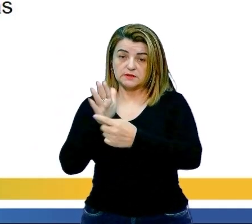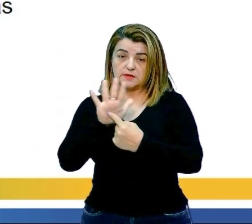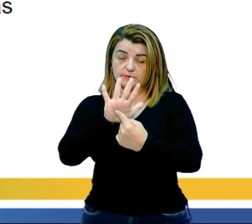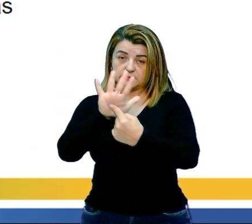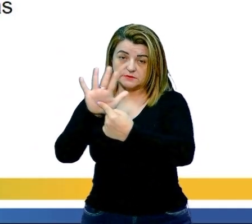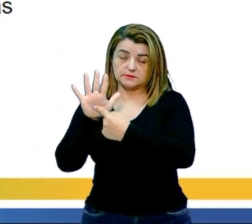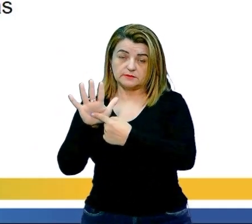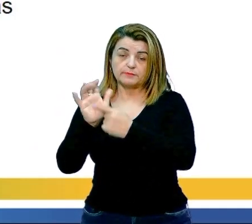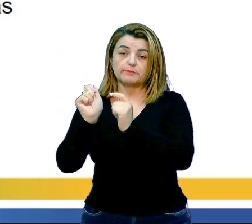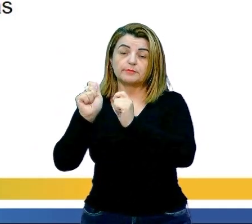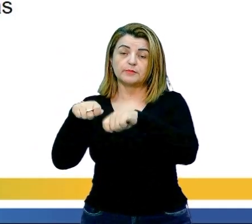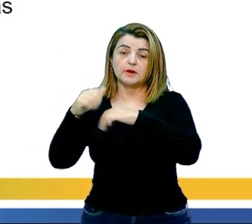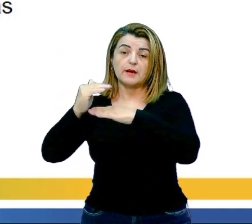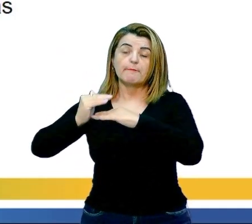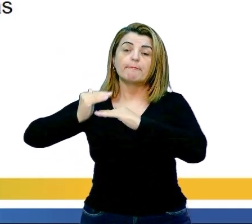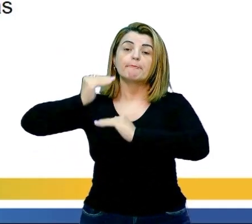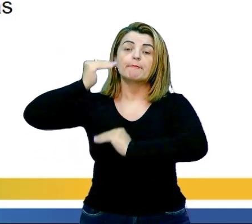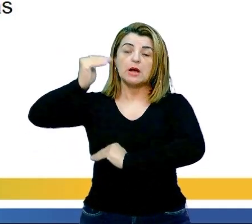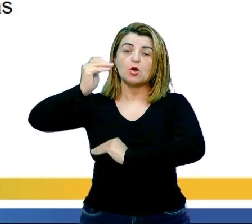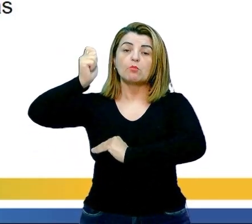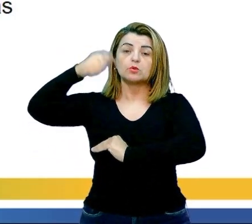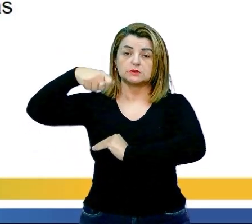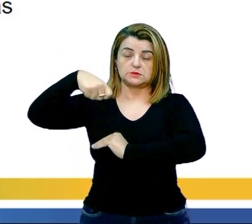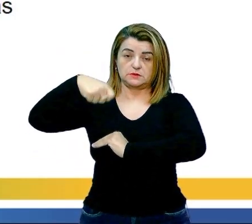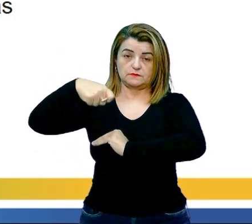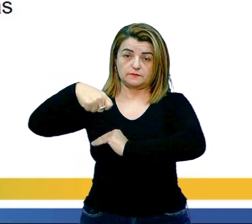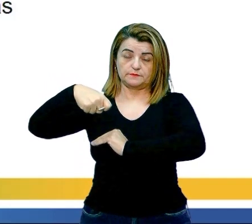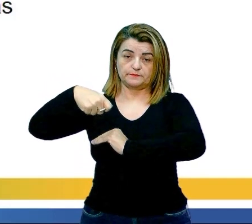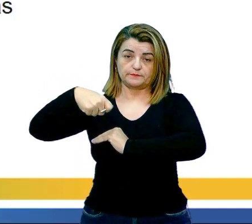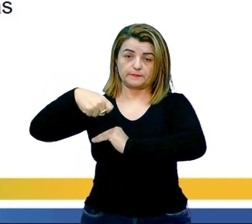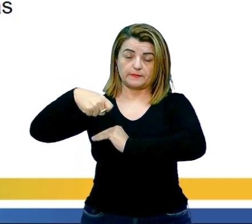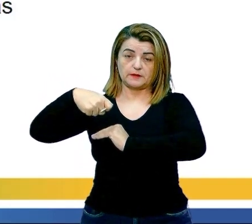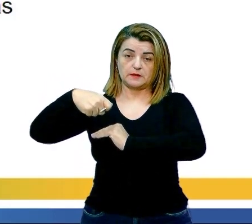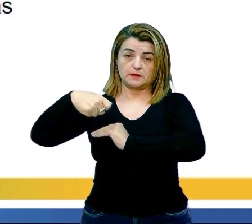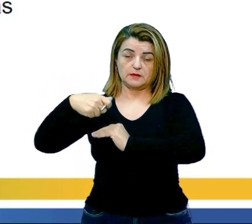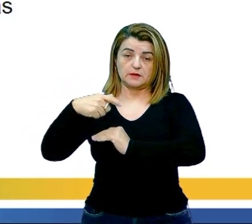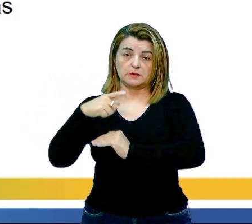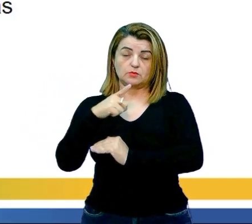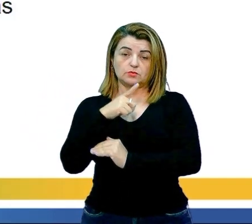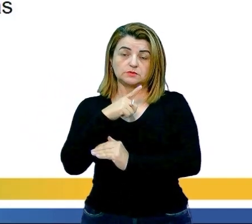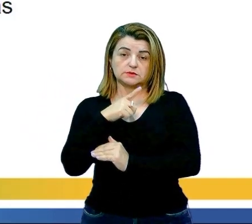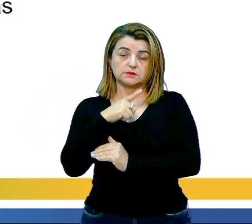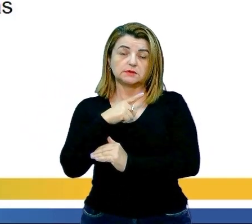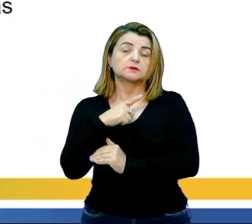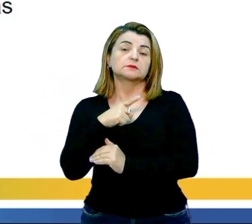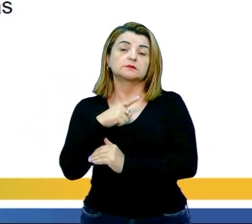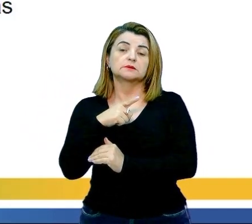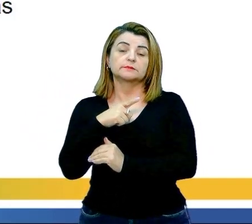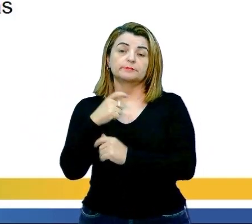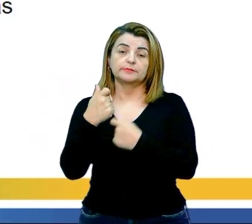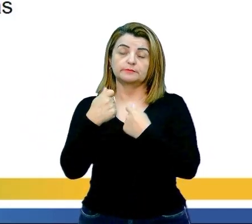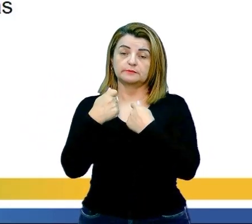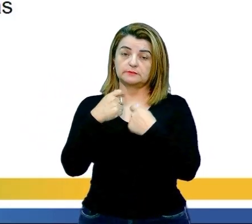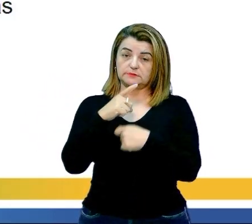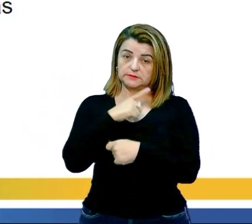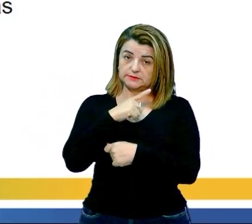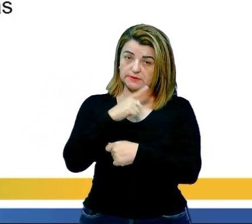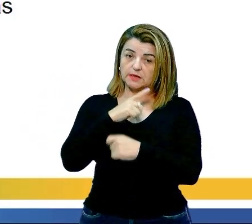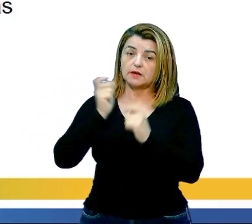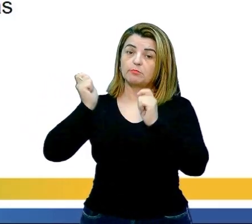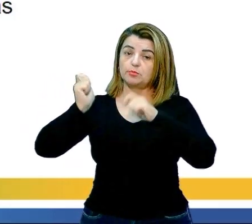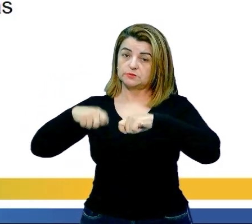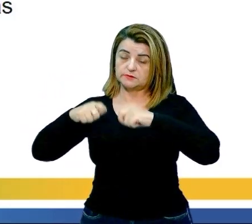placa deve ser maior possível entre os que atendem às condições,